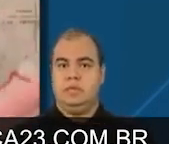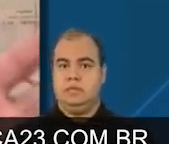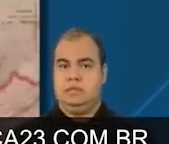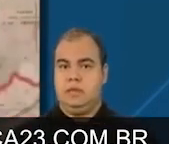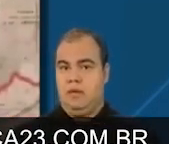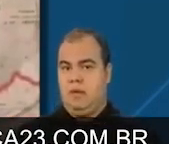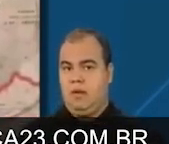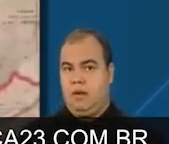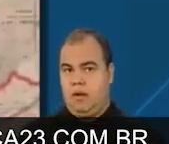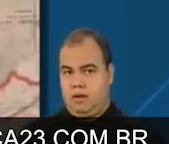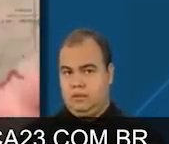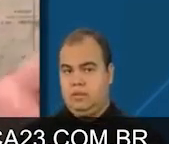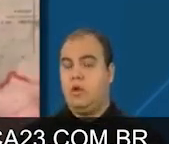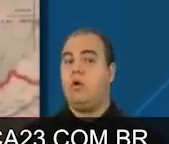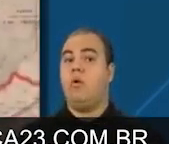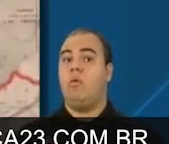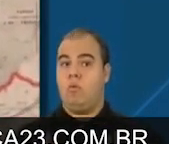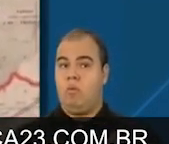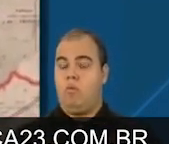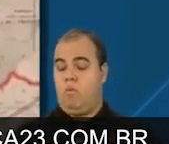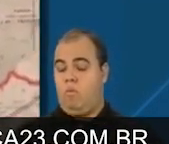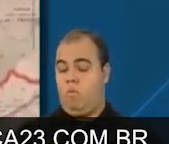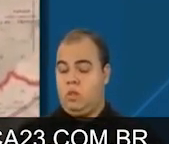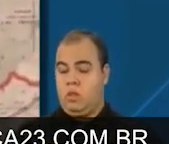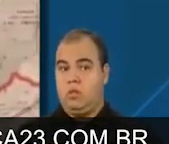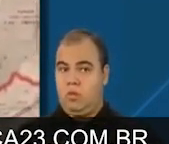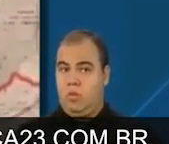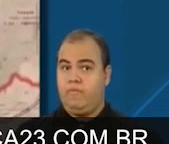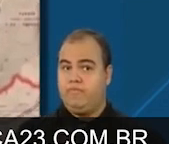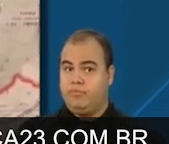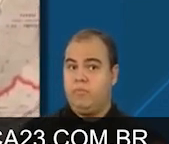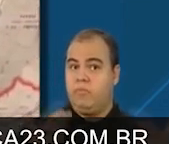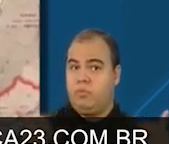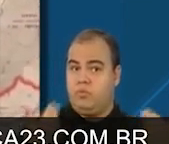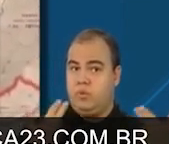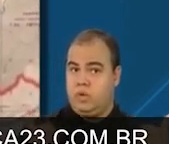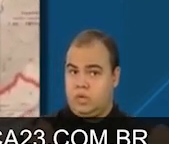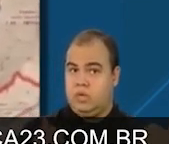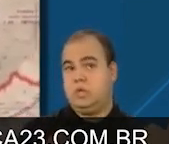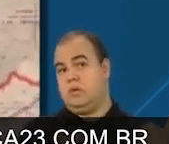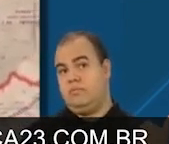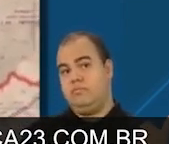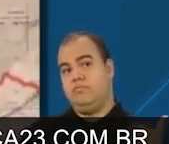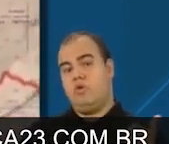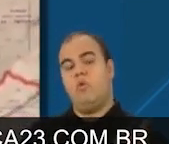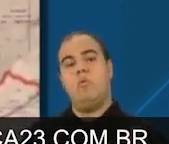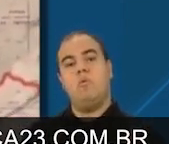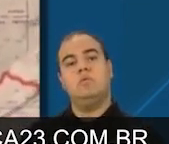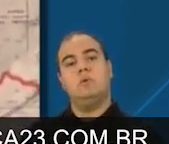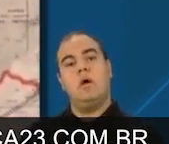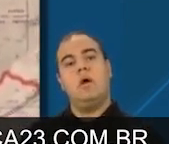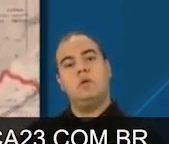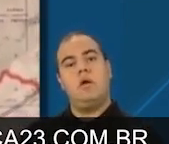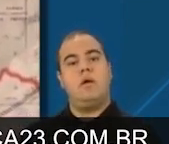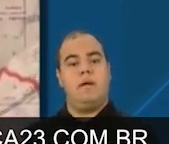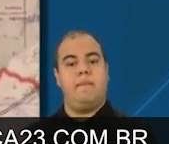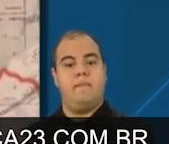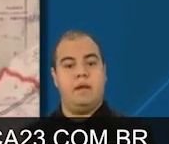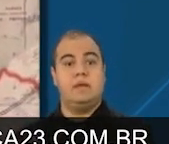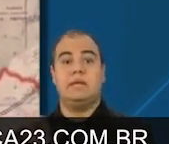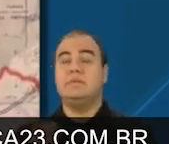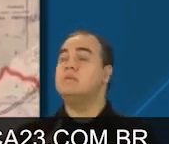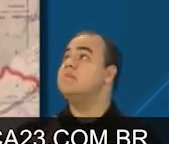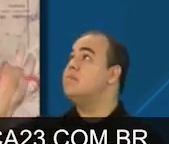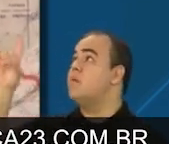corrida, R$ 89 vai para o motorista e o restante vai para a empresa ganhadora da licitação. Se Deus quiser,